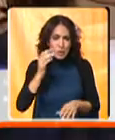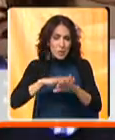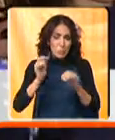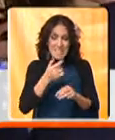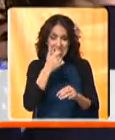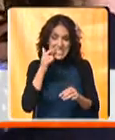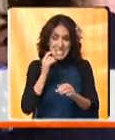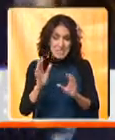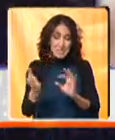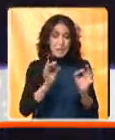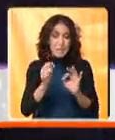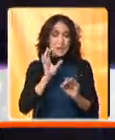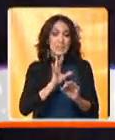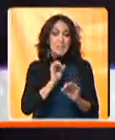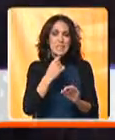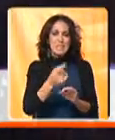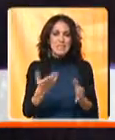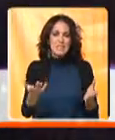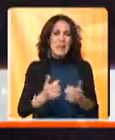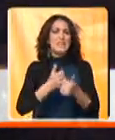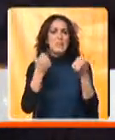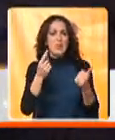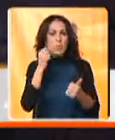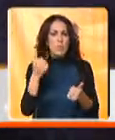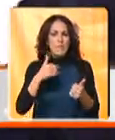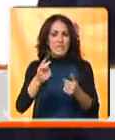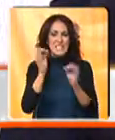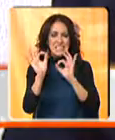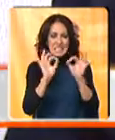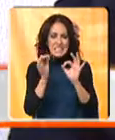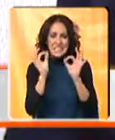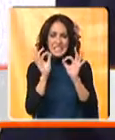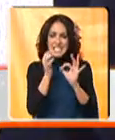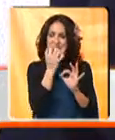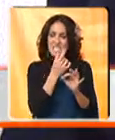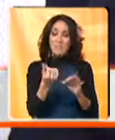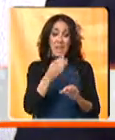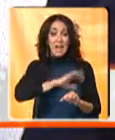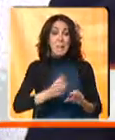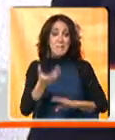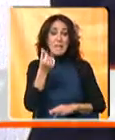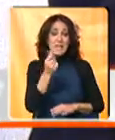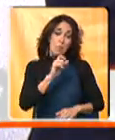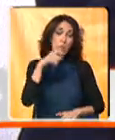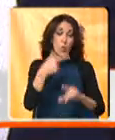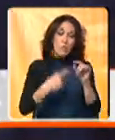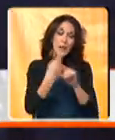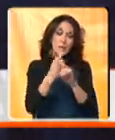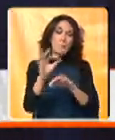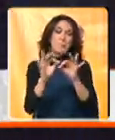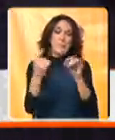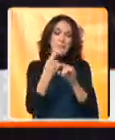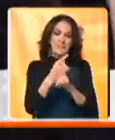eu sei. Agora prepare-se, porque a sua filha disse há pouco que ainda bem que o meu pai vai arranjar os dentes, porque ele assim ganha mais dinheiro e já me pode comprar umas